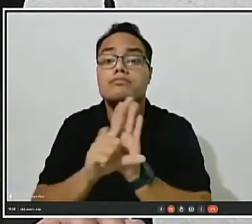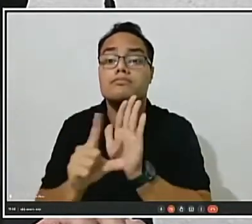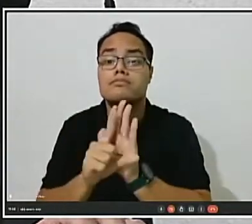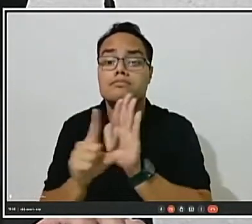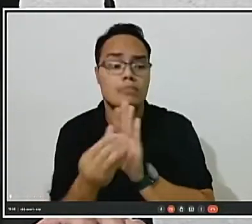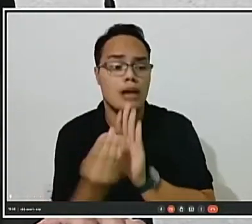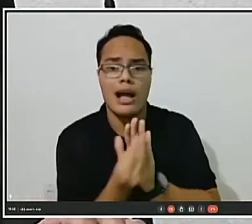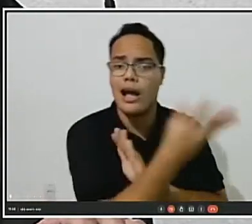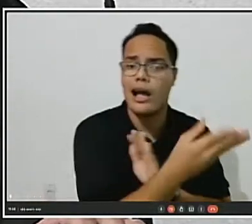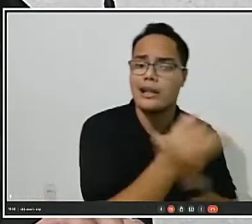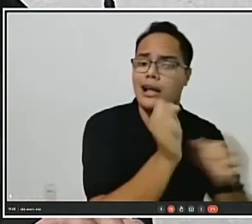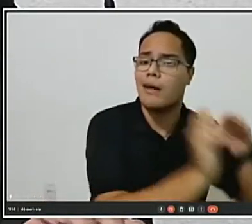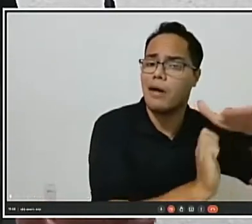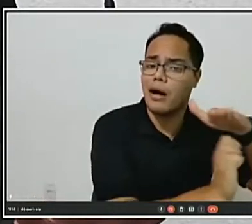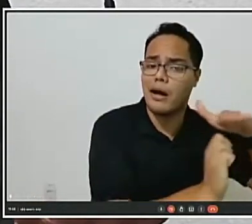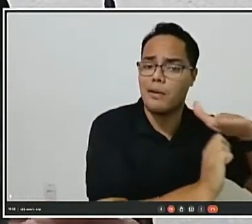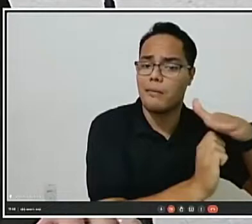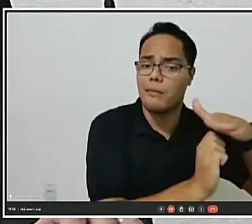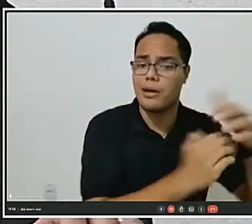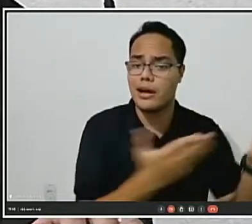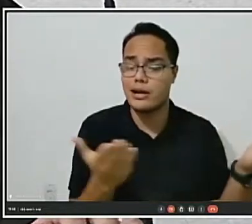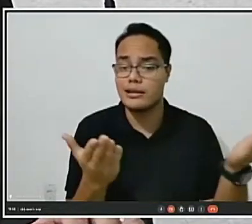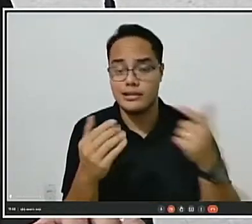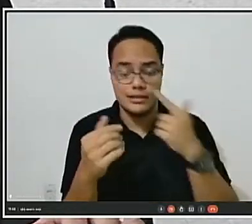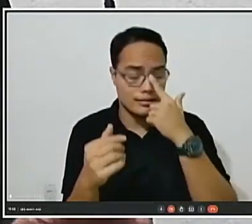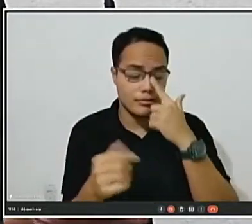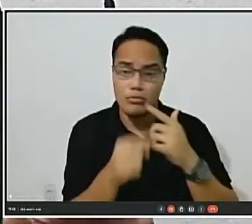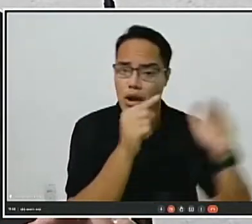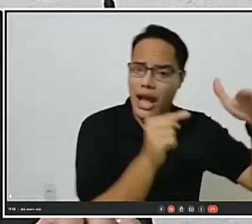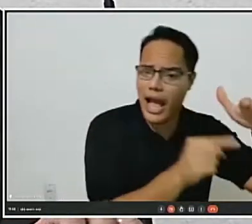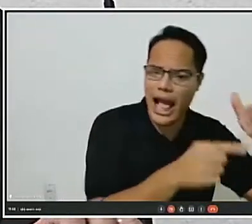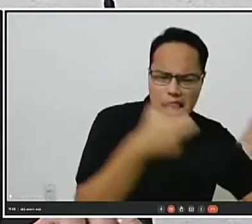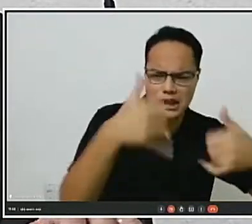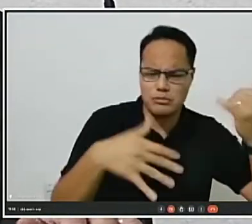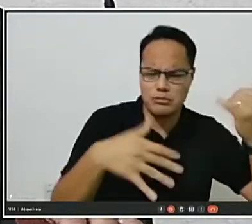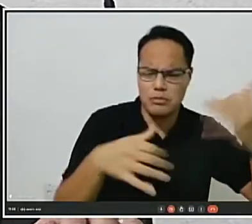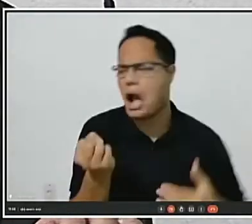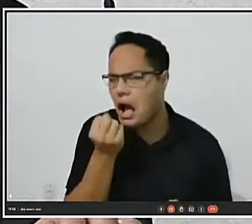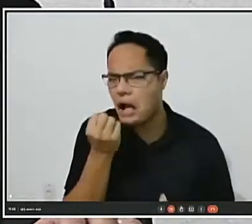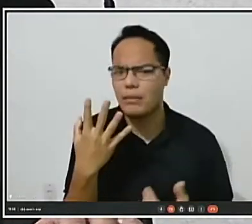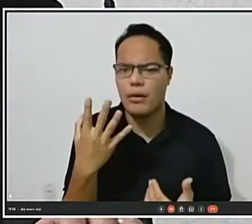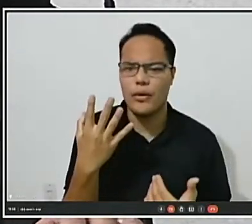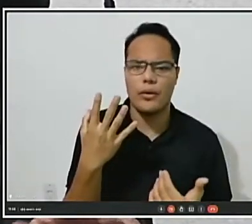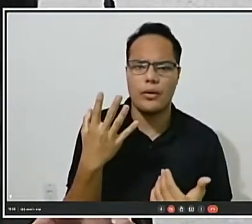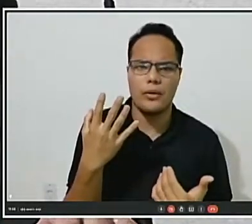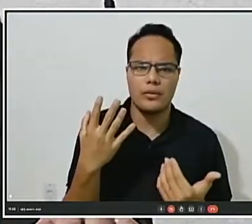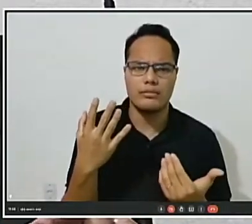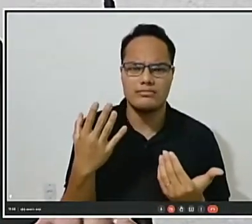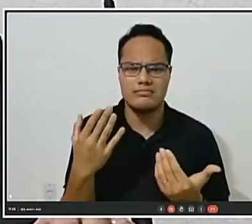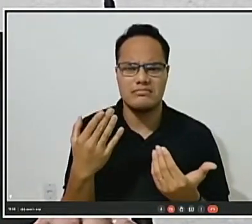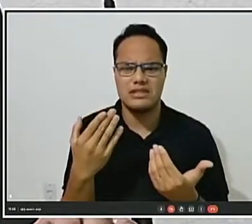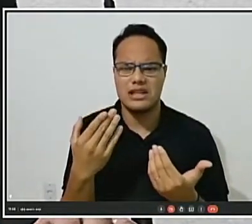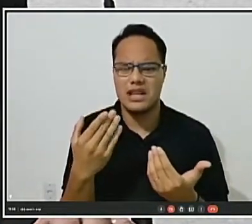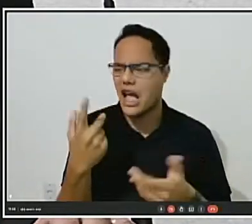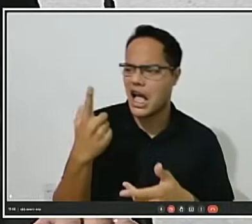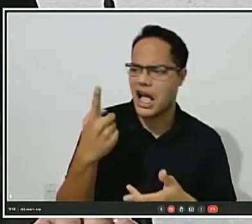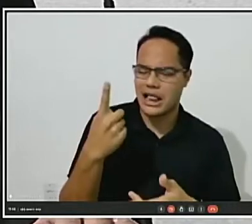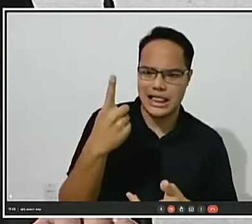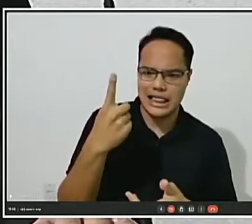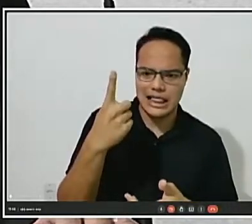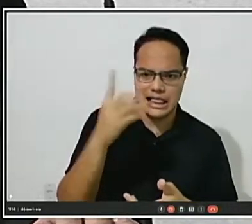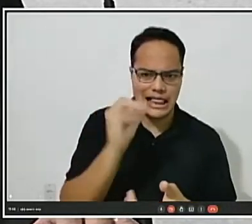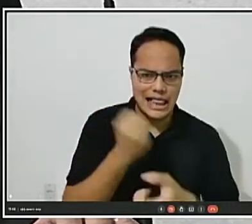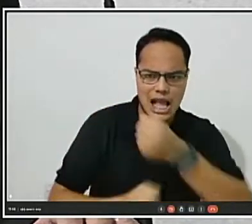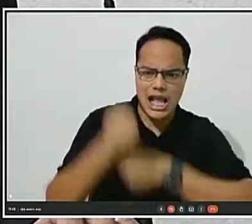aí para dizer que está bom, que tem que ser mais ou menos igual ao que estava há 10 anos atrás, e não é assim, não. A coisa é mais